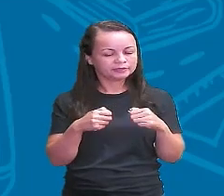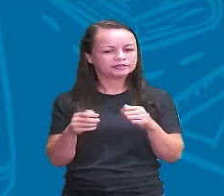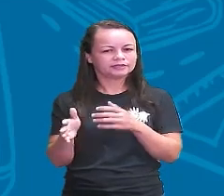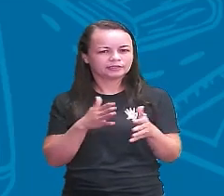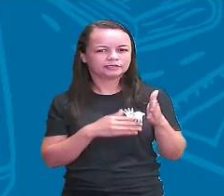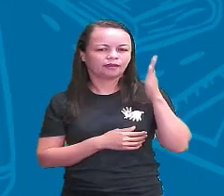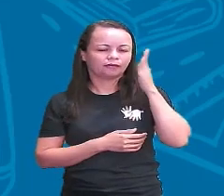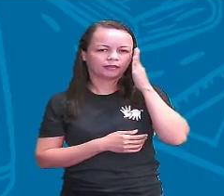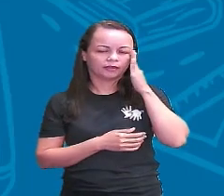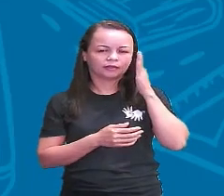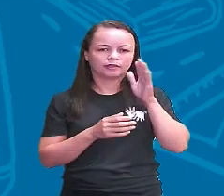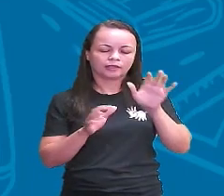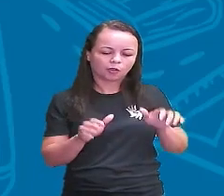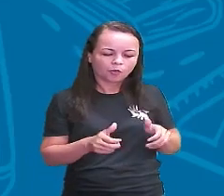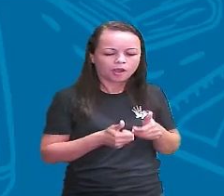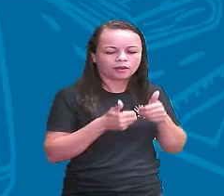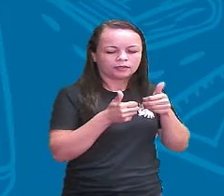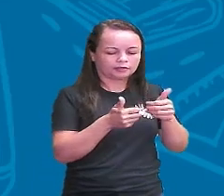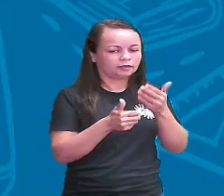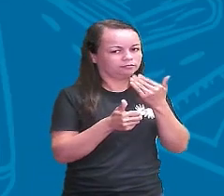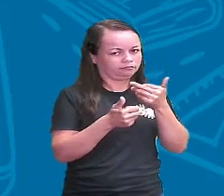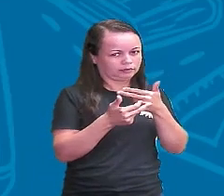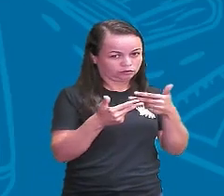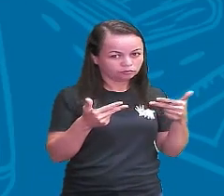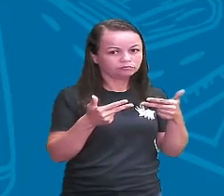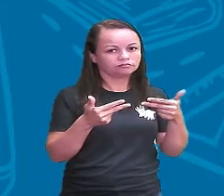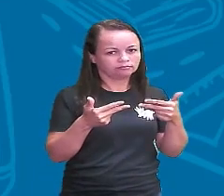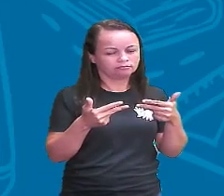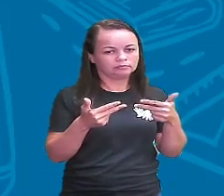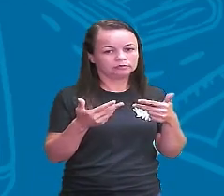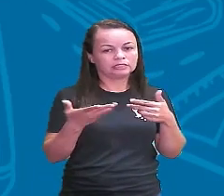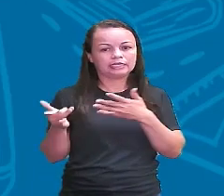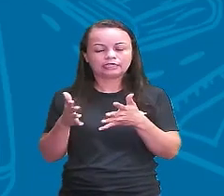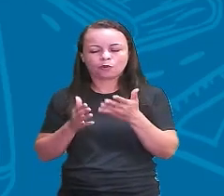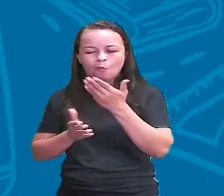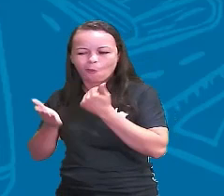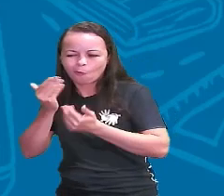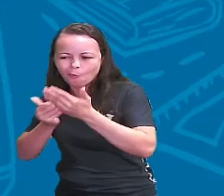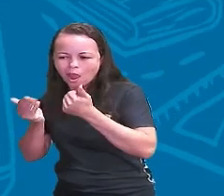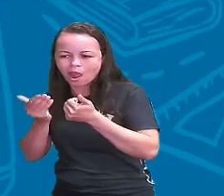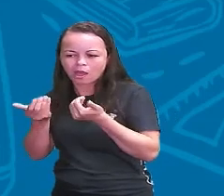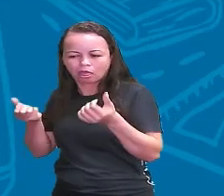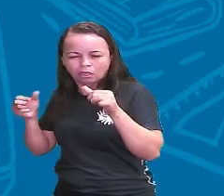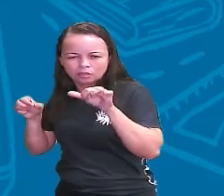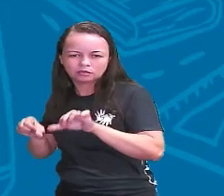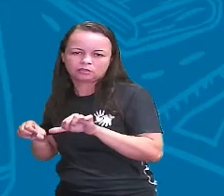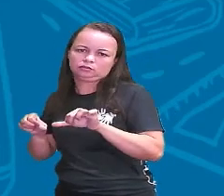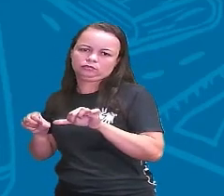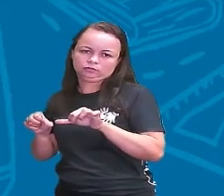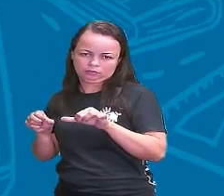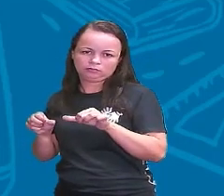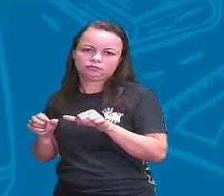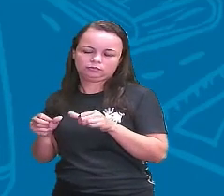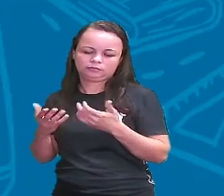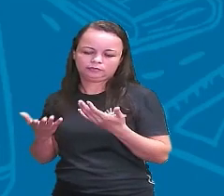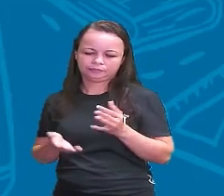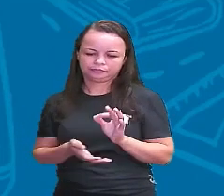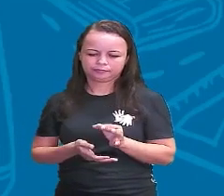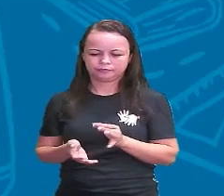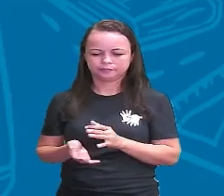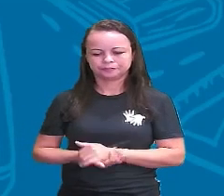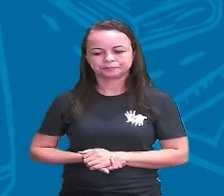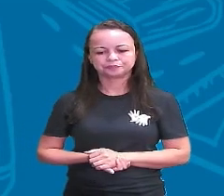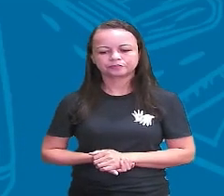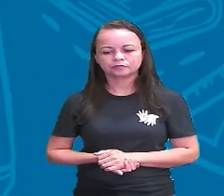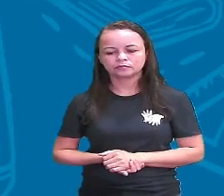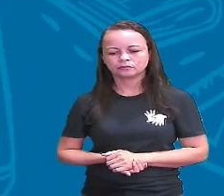à qualidade dos alimentos que a gente come e não na quantidade de alimento que a gente ingere, tá certo? Que a gente